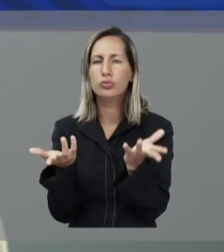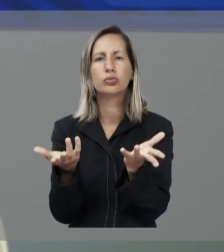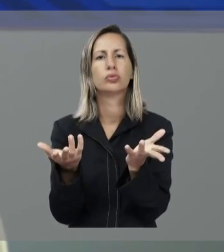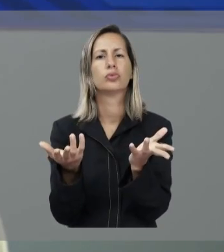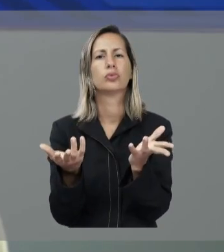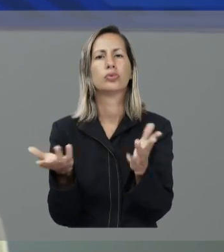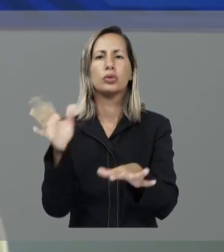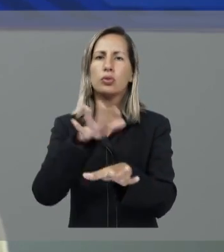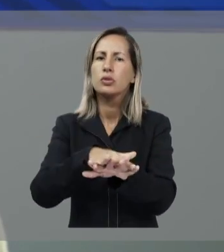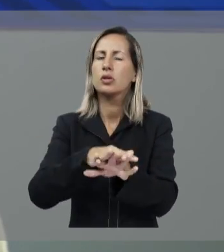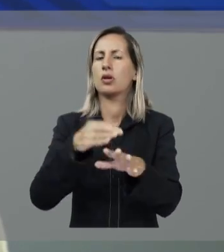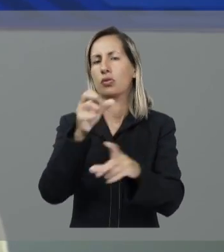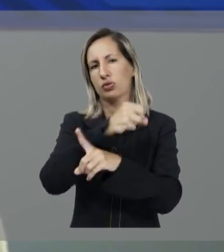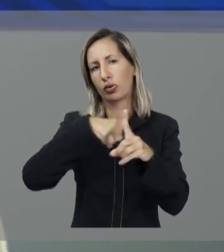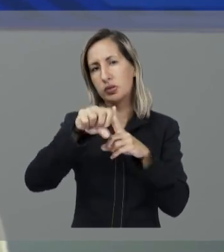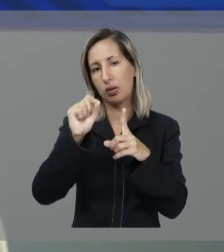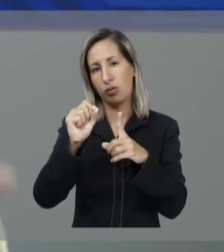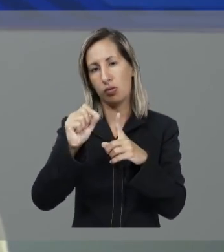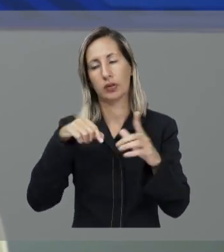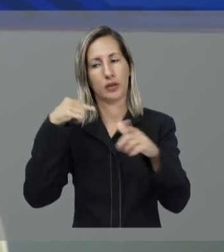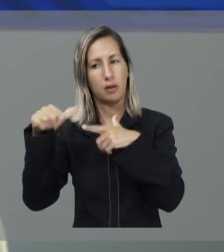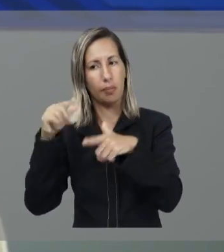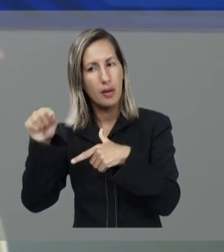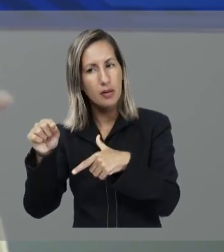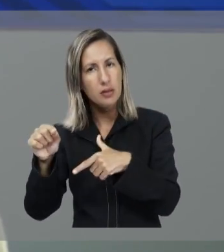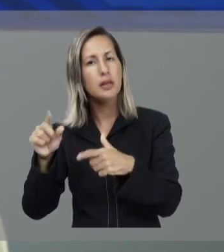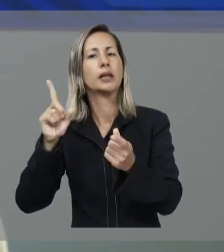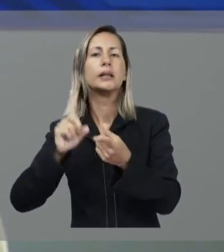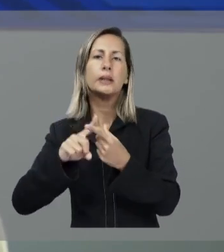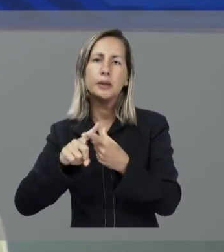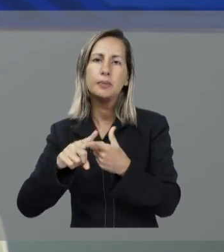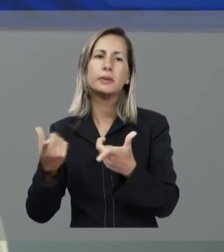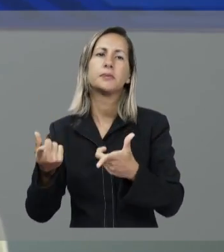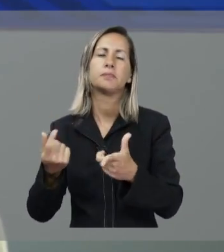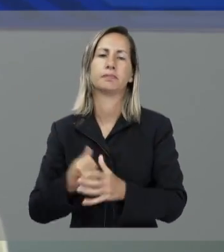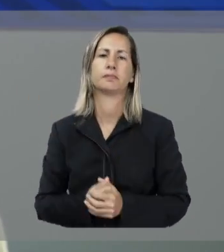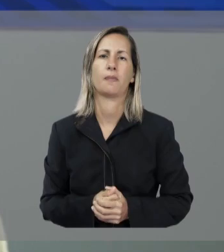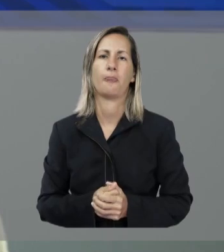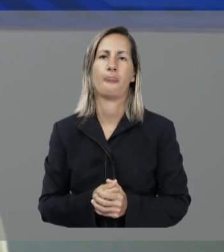processo de construção social. Porque quando eles trabalham, eles também